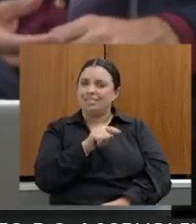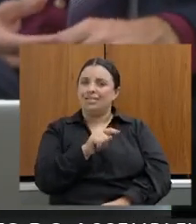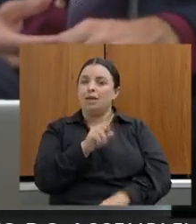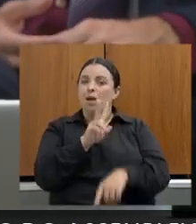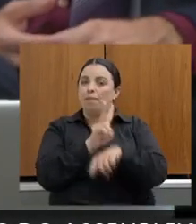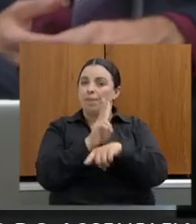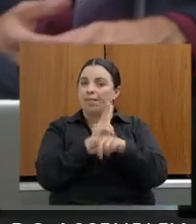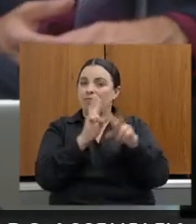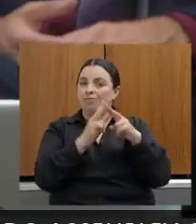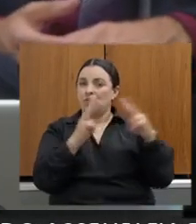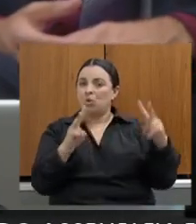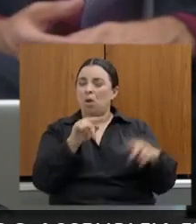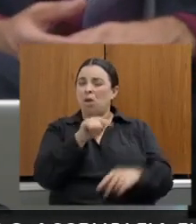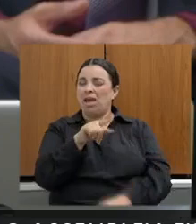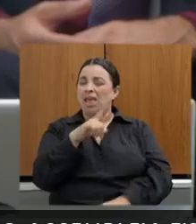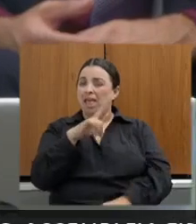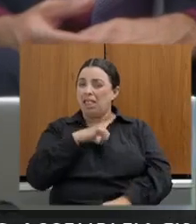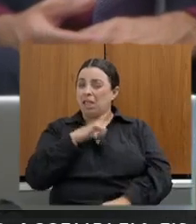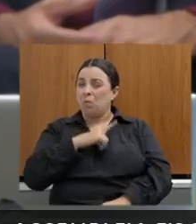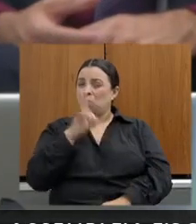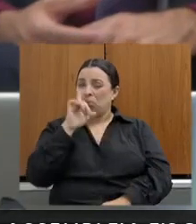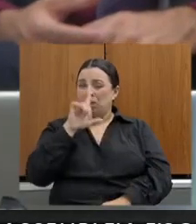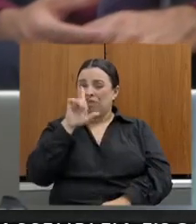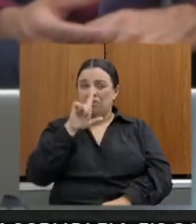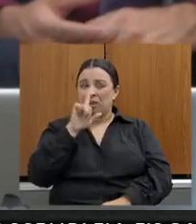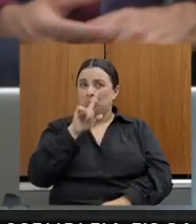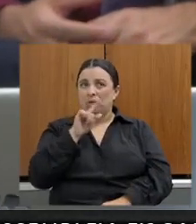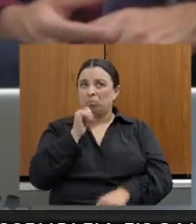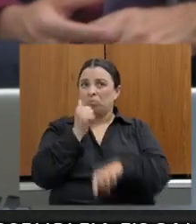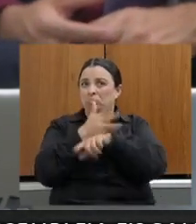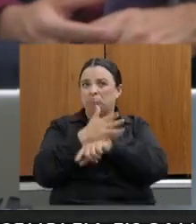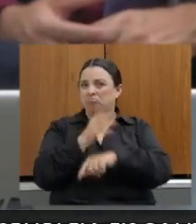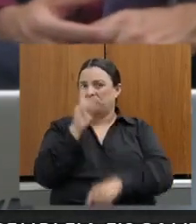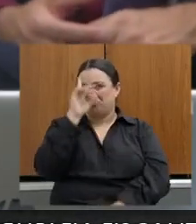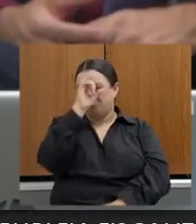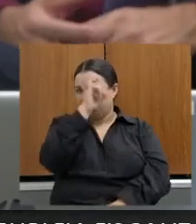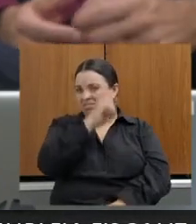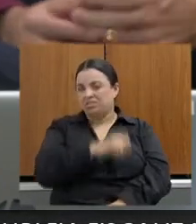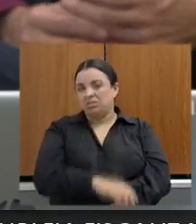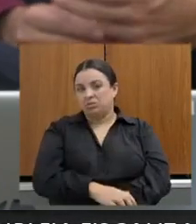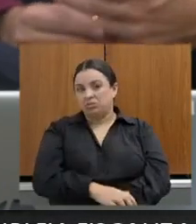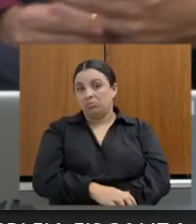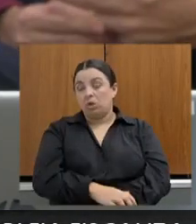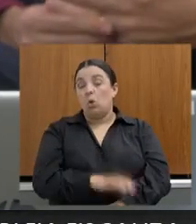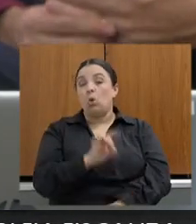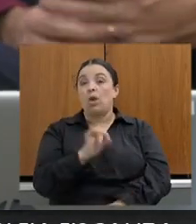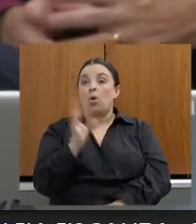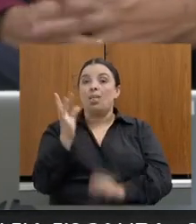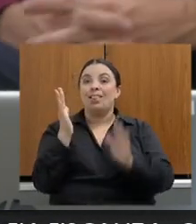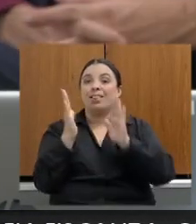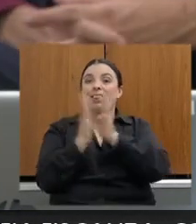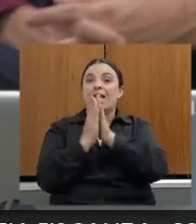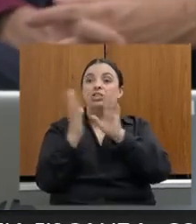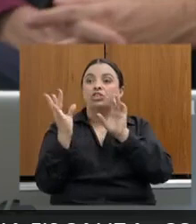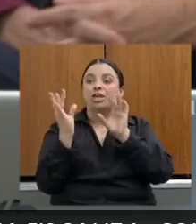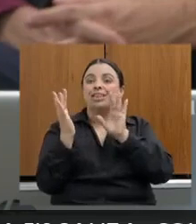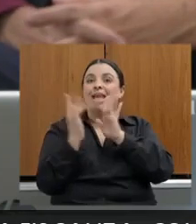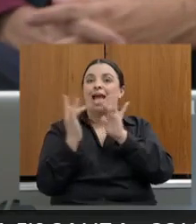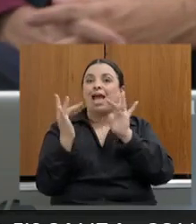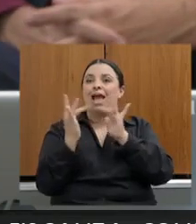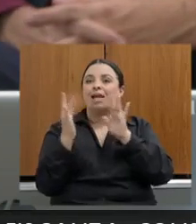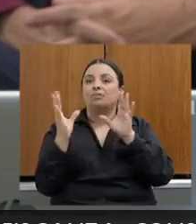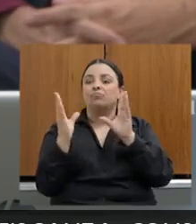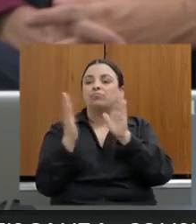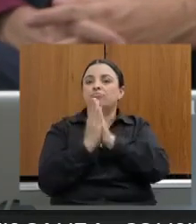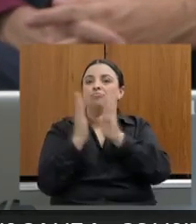deficiência é difícil é superada o Tet a Tet com vítima com testemunho o autor a perspicácia